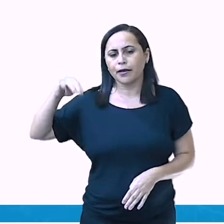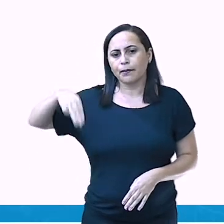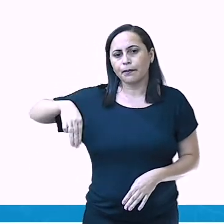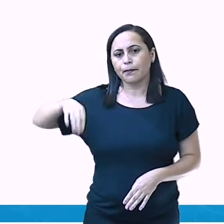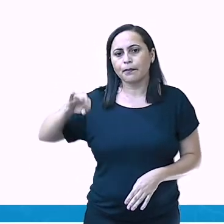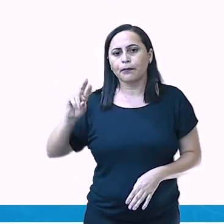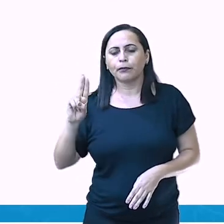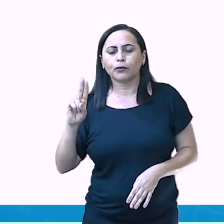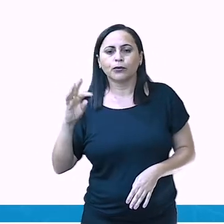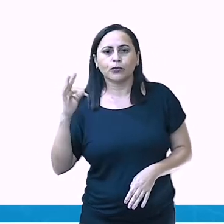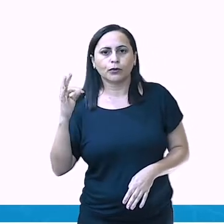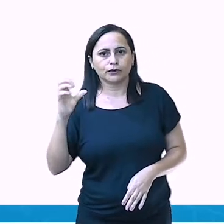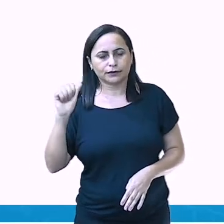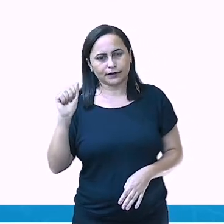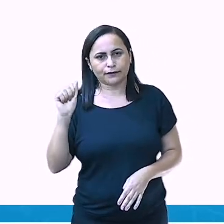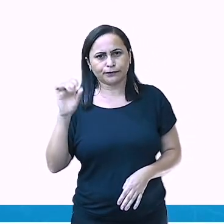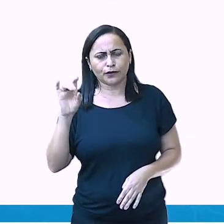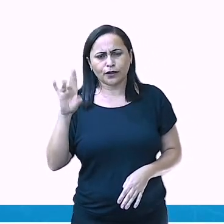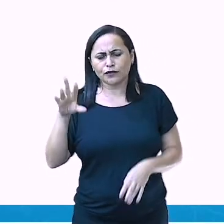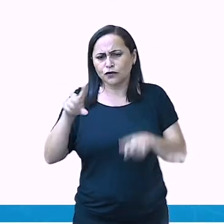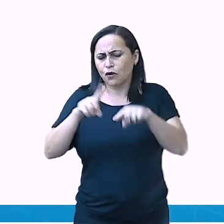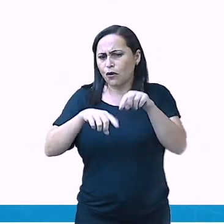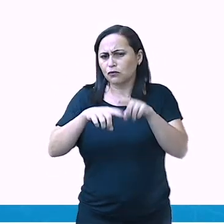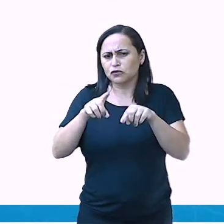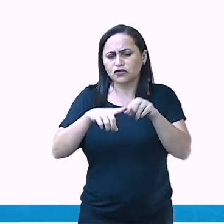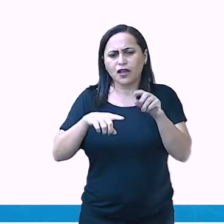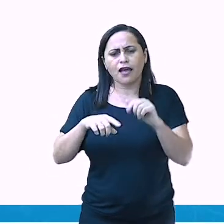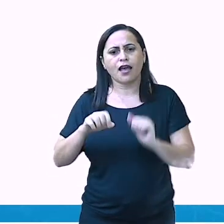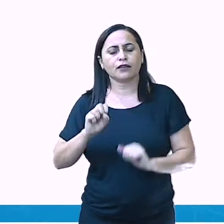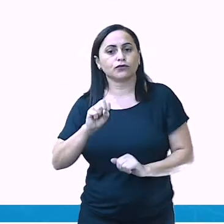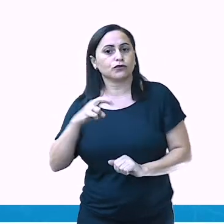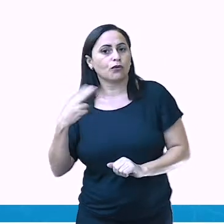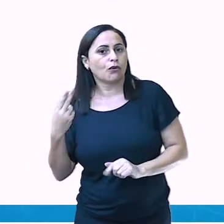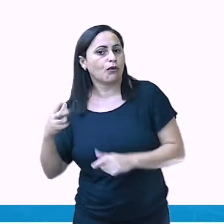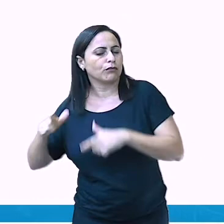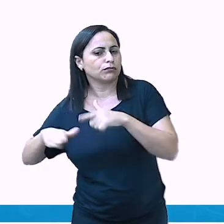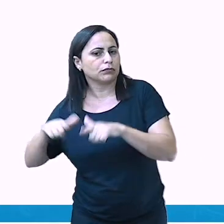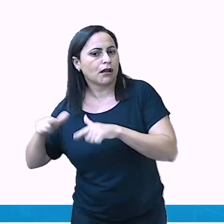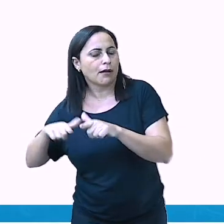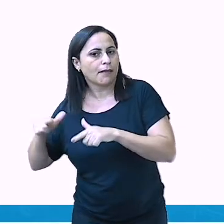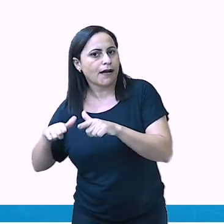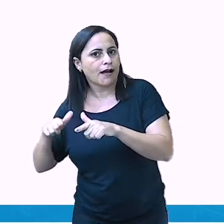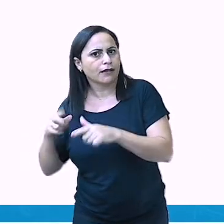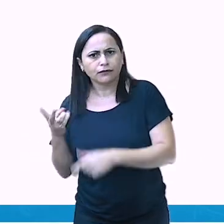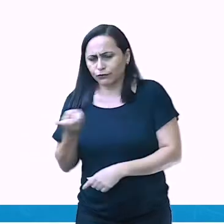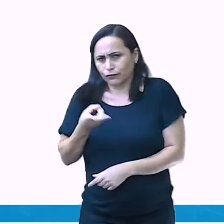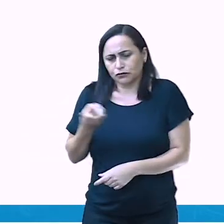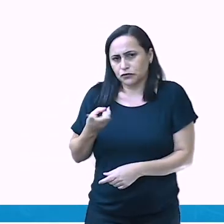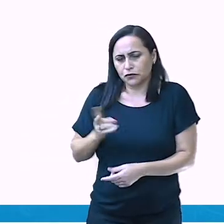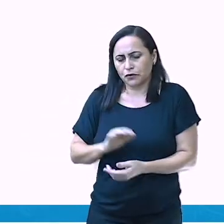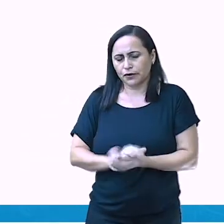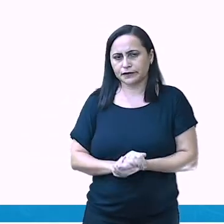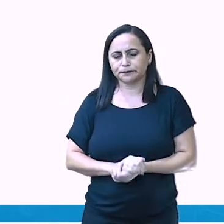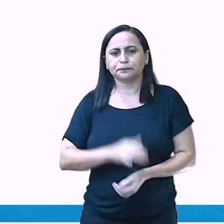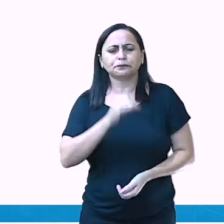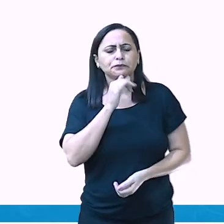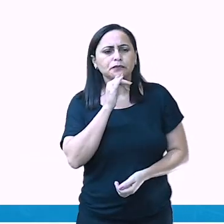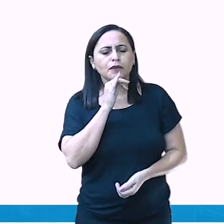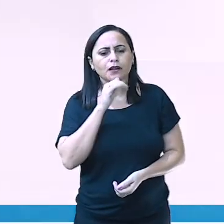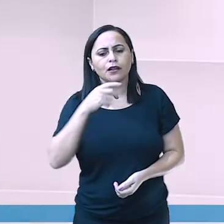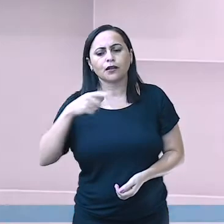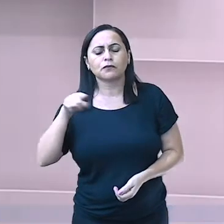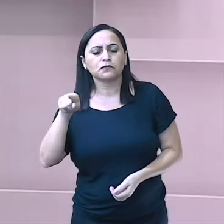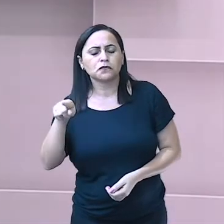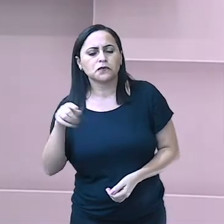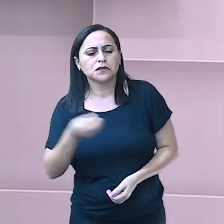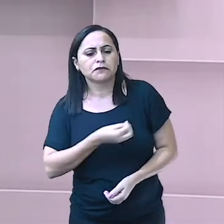e serviços ou a ambos. Ou seja, se você vivia em uma comunidade, vamos pegar lá nos povos sedentários